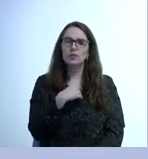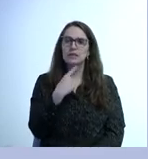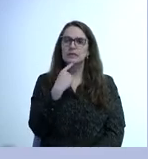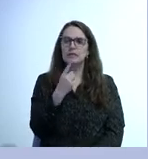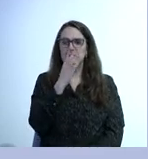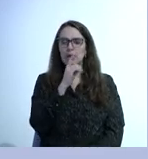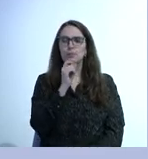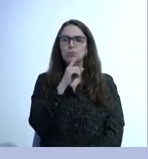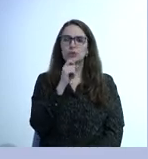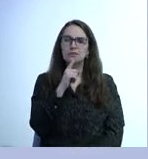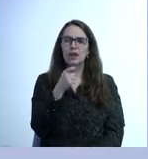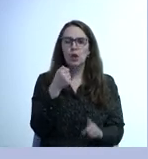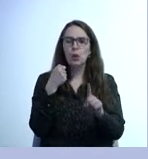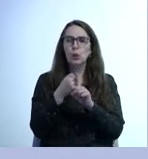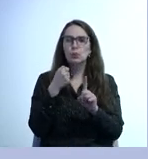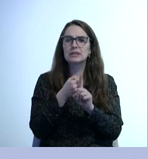termos esta luta em relação